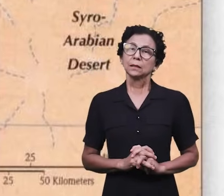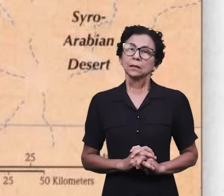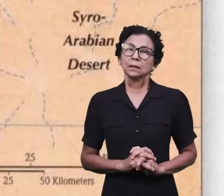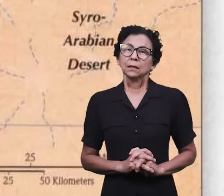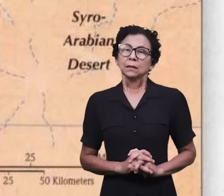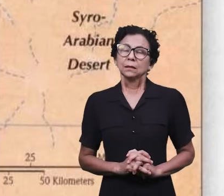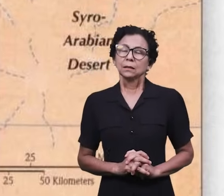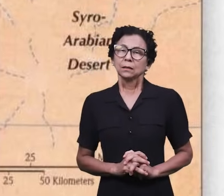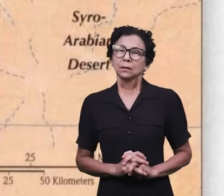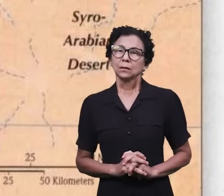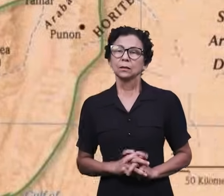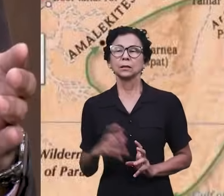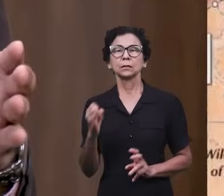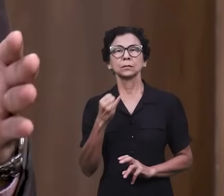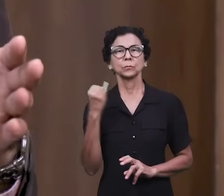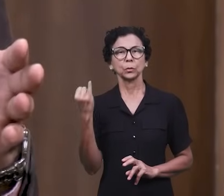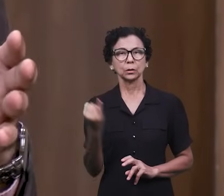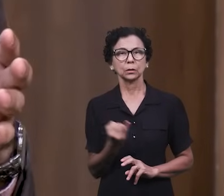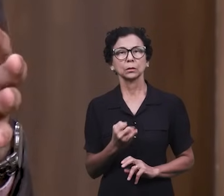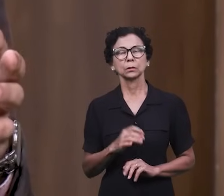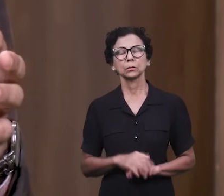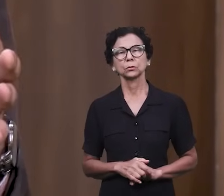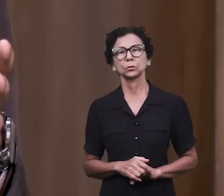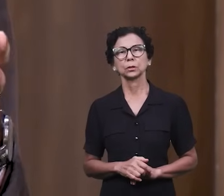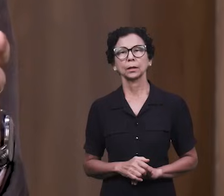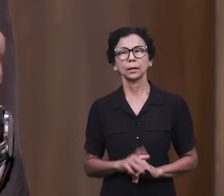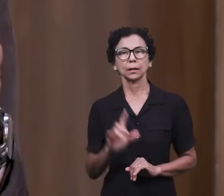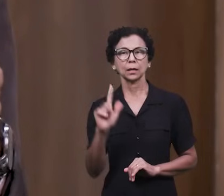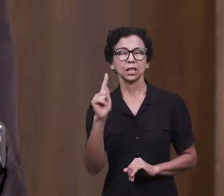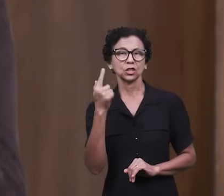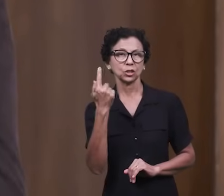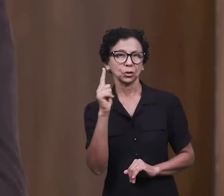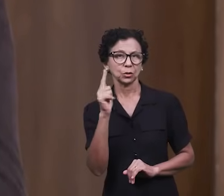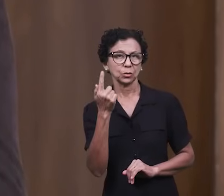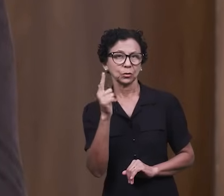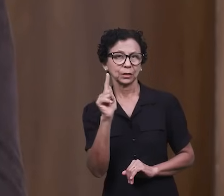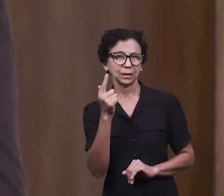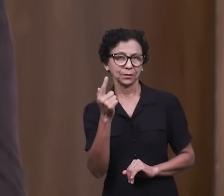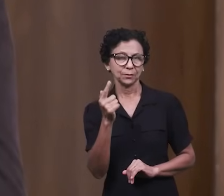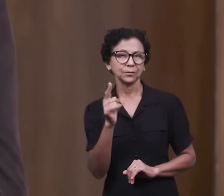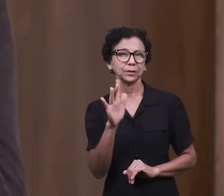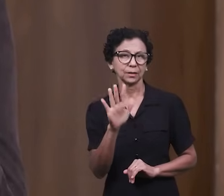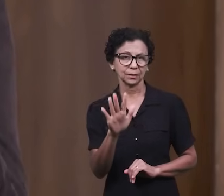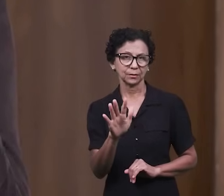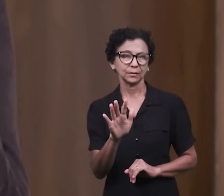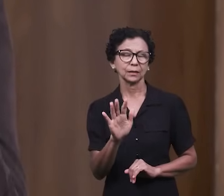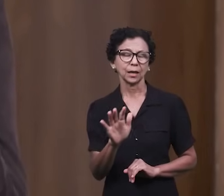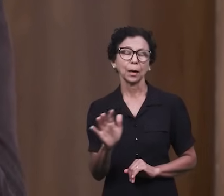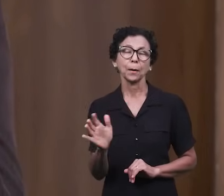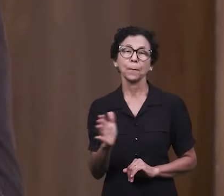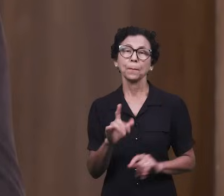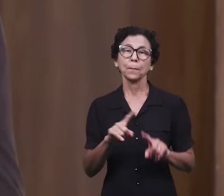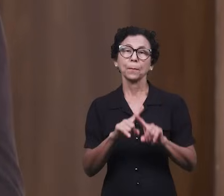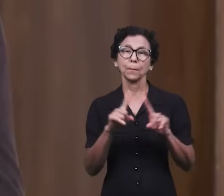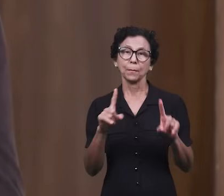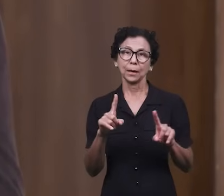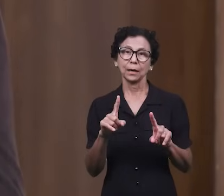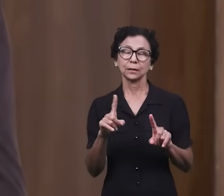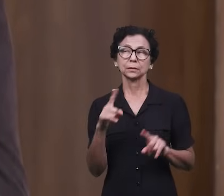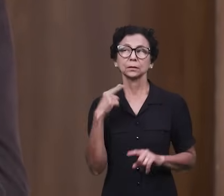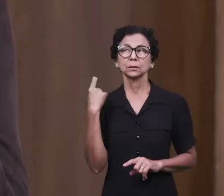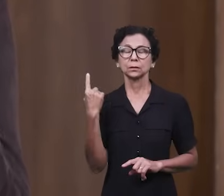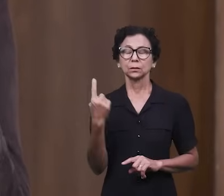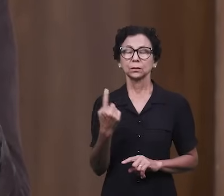geográfico, para nós, na Bíblia, terceiro dia é uma constante, é um marcador